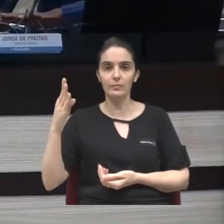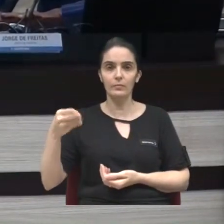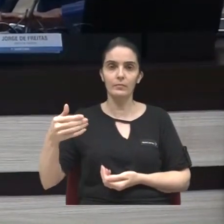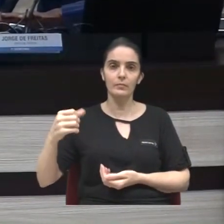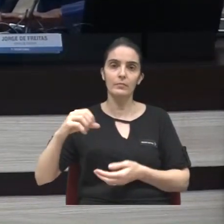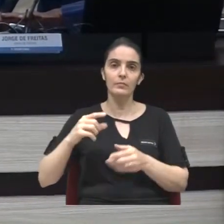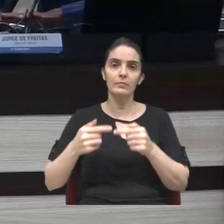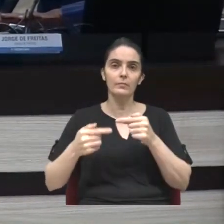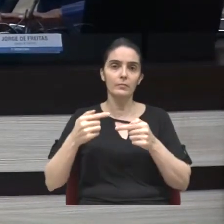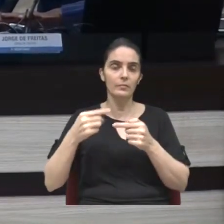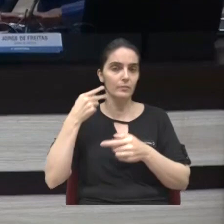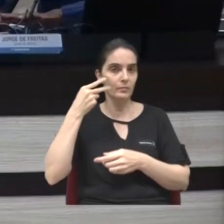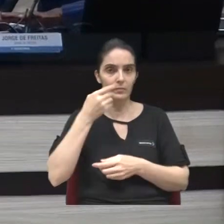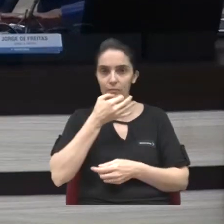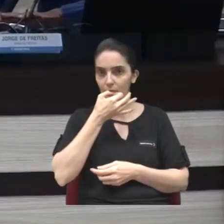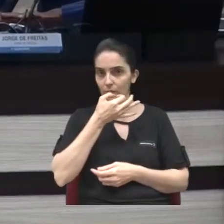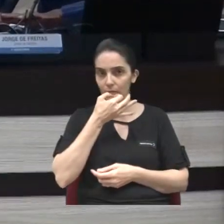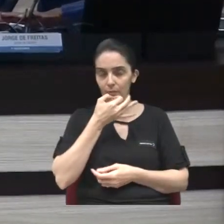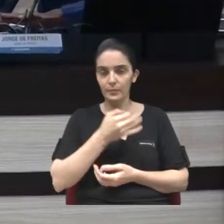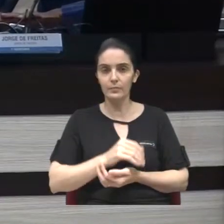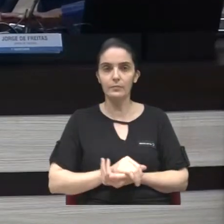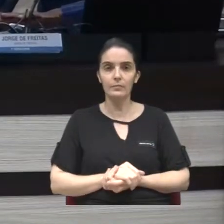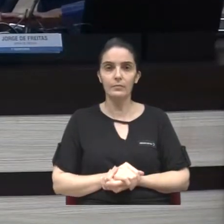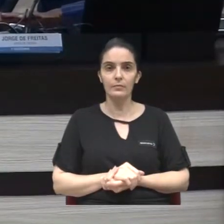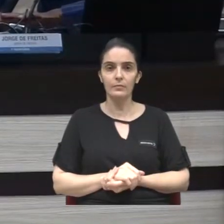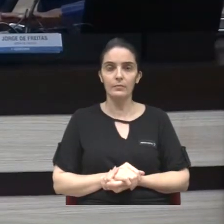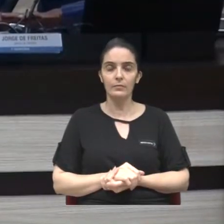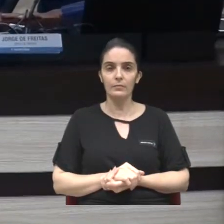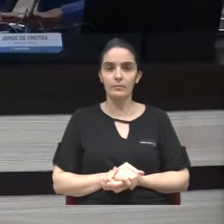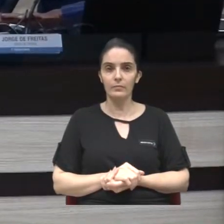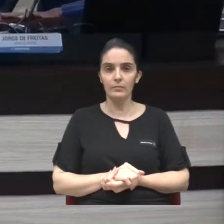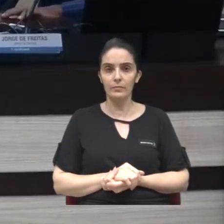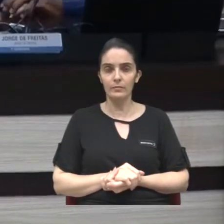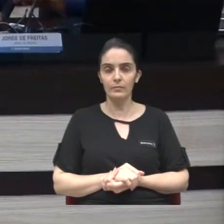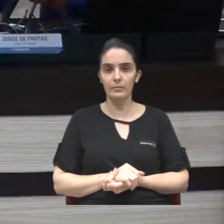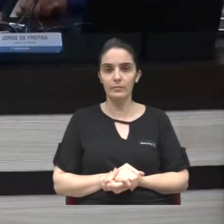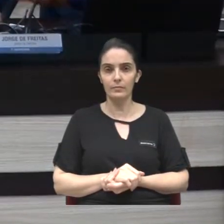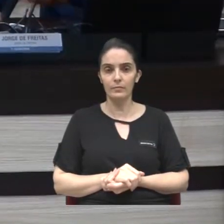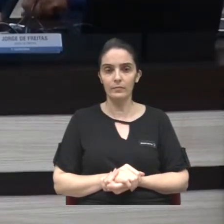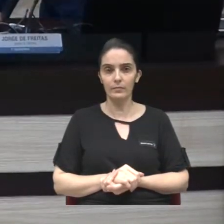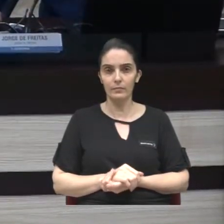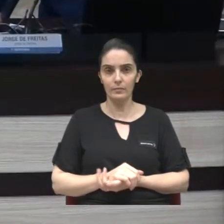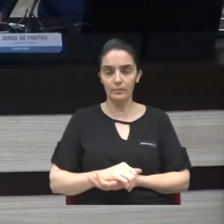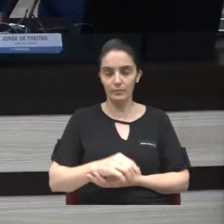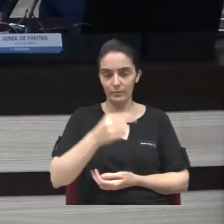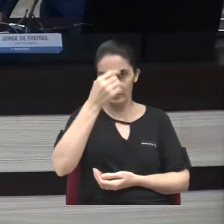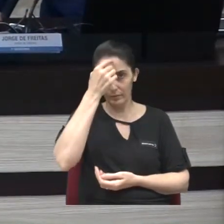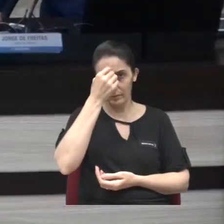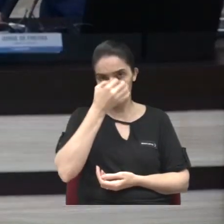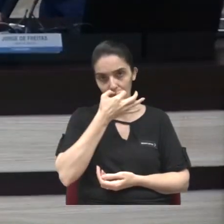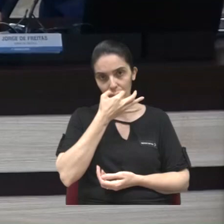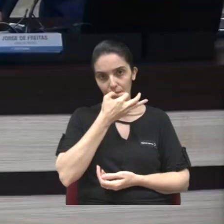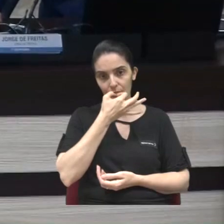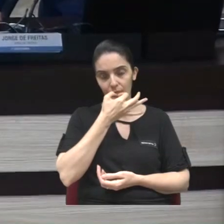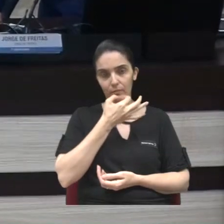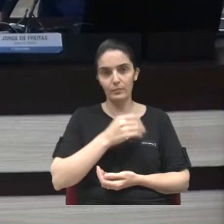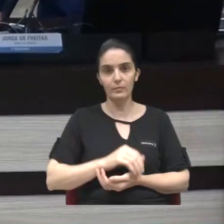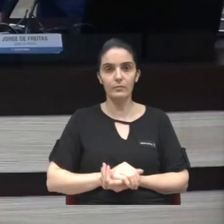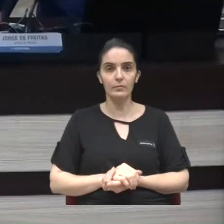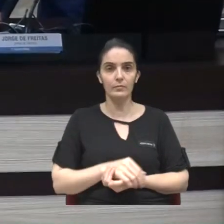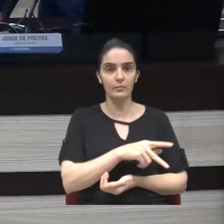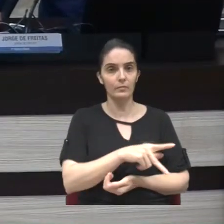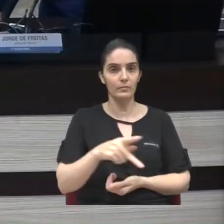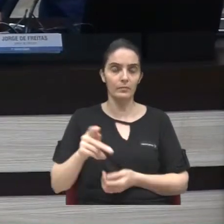discussão. O vereador deseja discutir o requerimento? Eu gostaria. Pode discutir o requerimento, vereador Dr. Rafael Camargo. Quando eu fui presidente da Comissão de